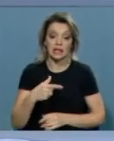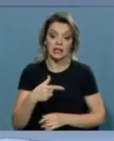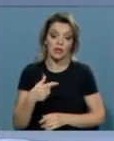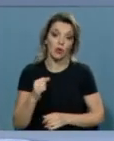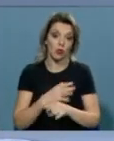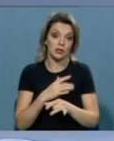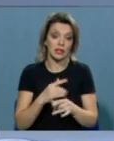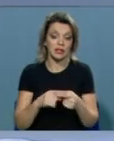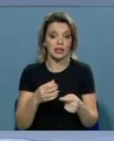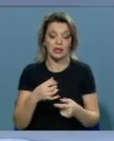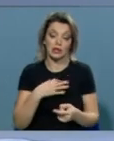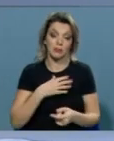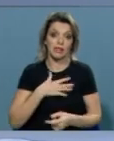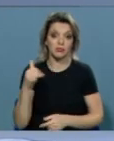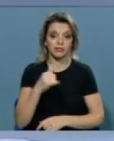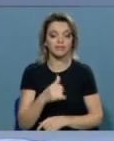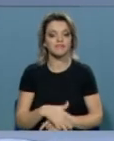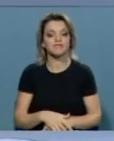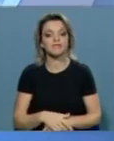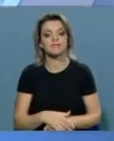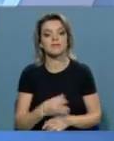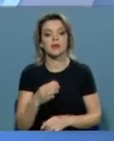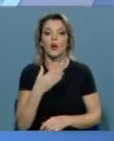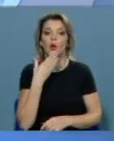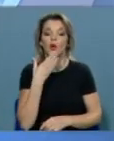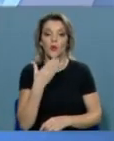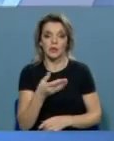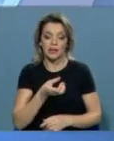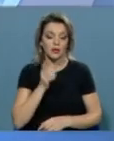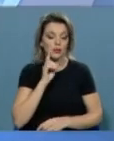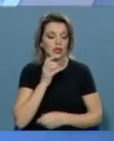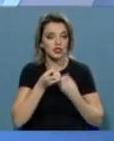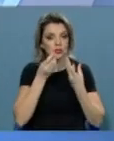não sei que foi algo para obrigado por ter obrigado outras coisas de lado